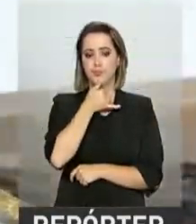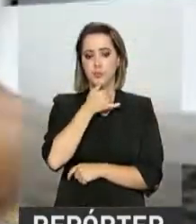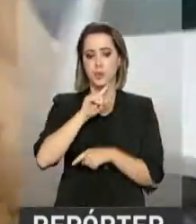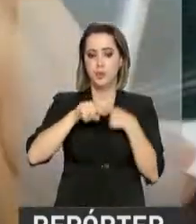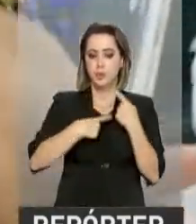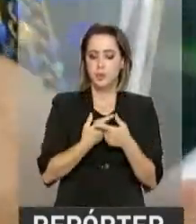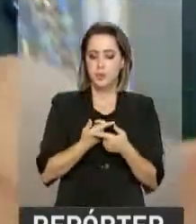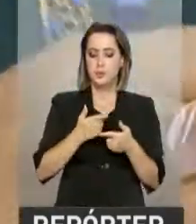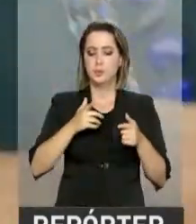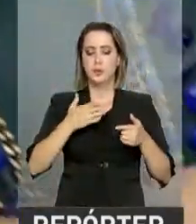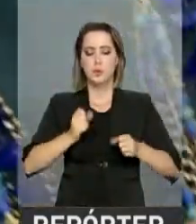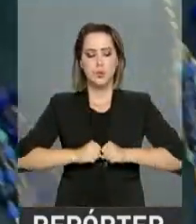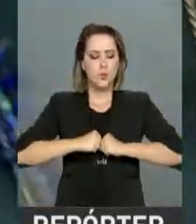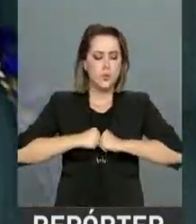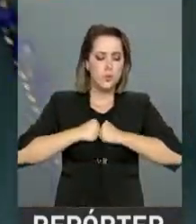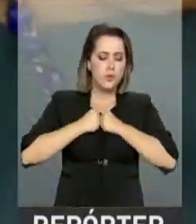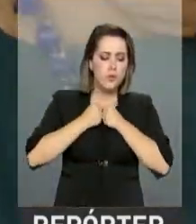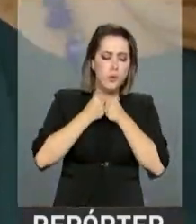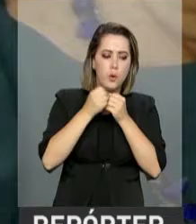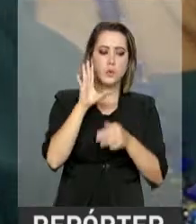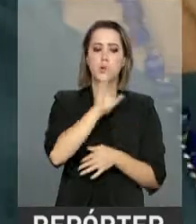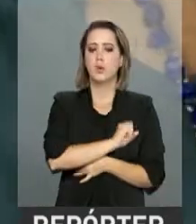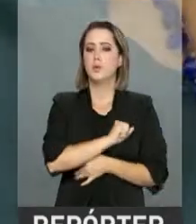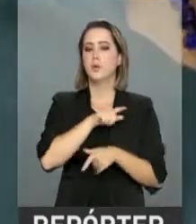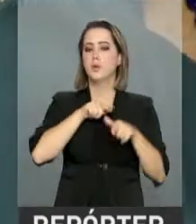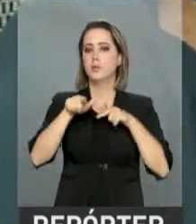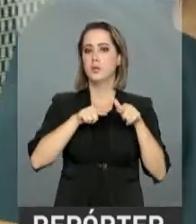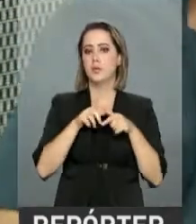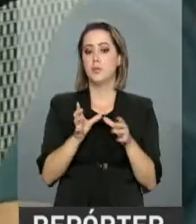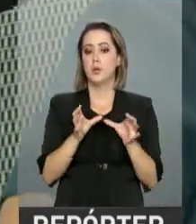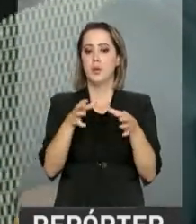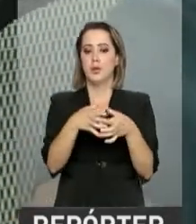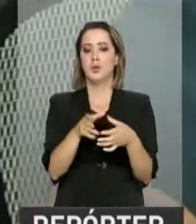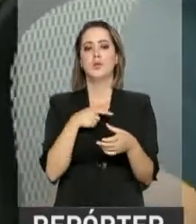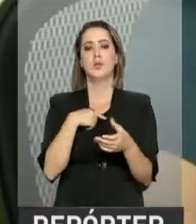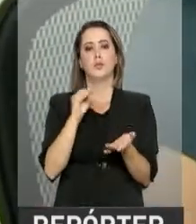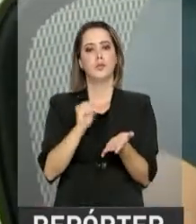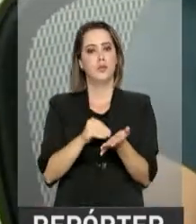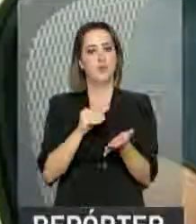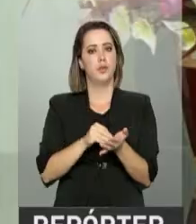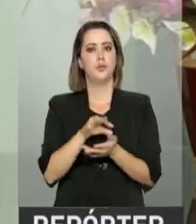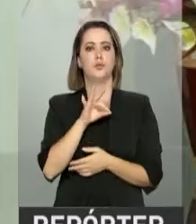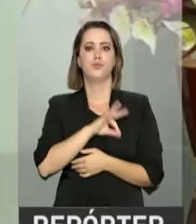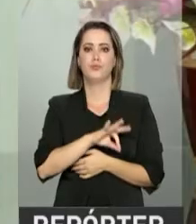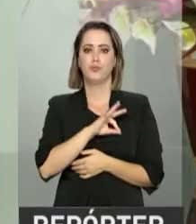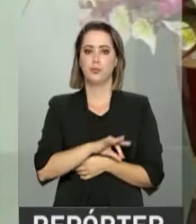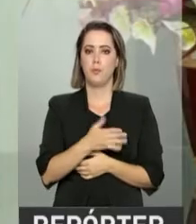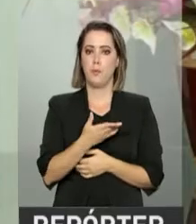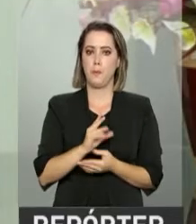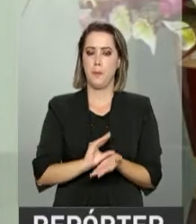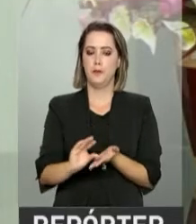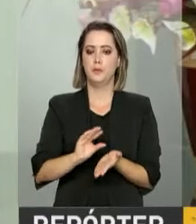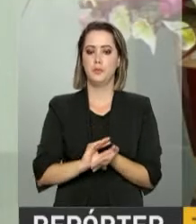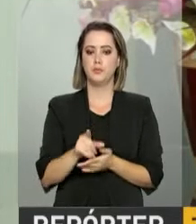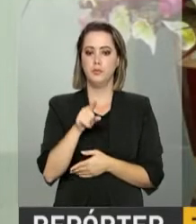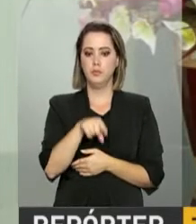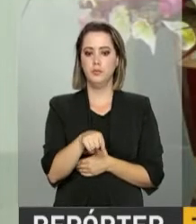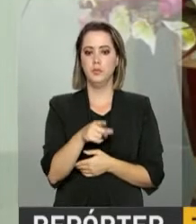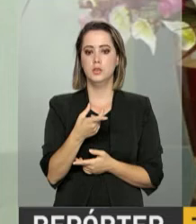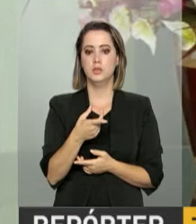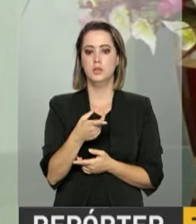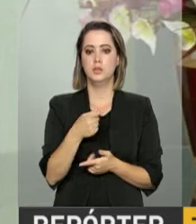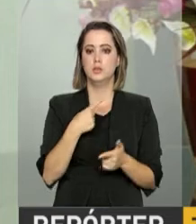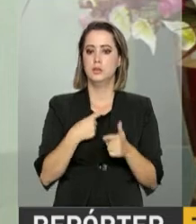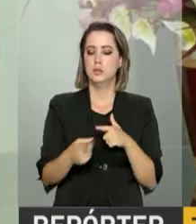tanta dedicação e amor ao trabalho, a categoria esteja sofrendo com a falta de recursos. A situação é